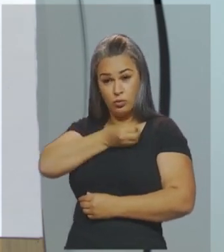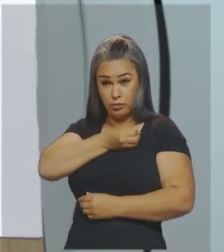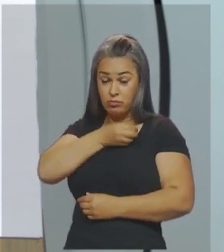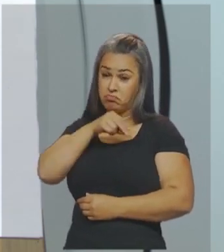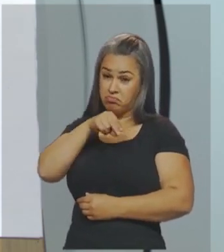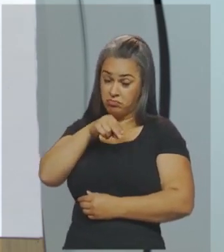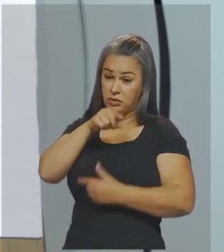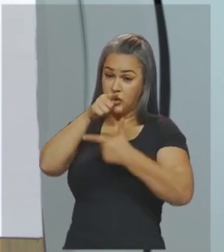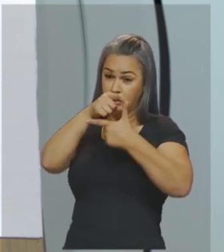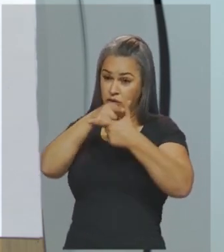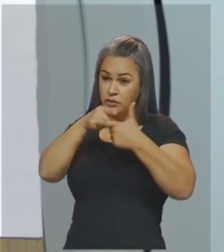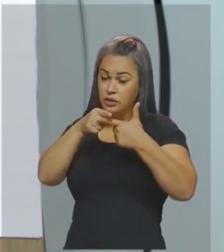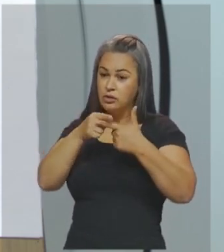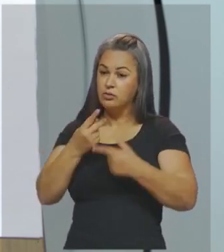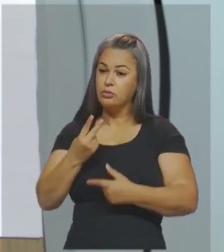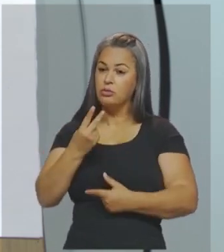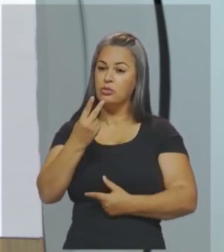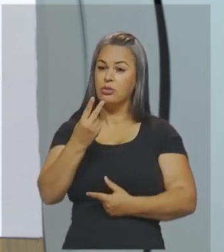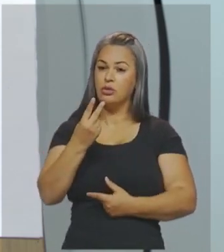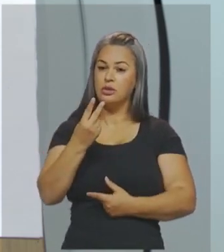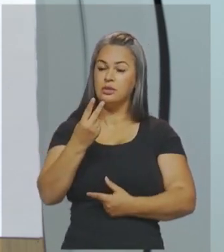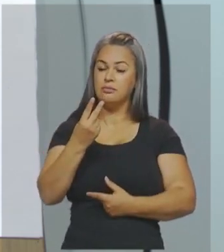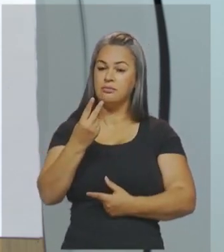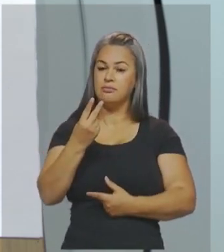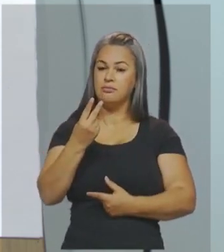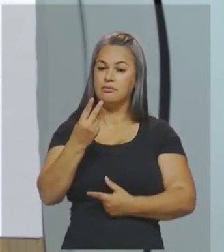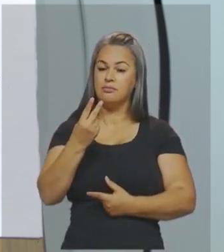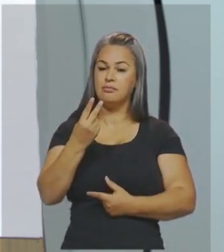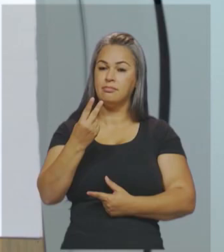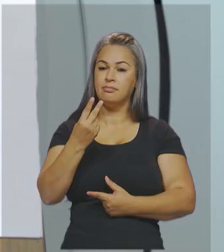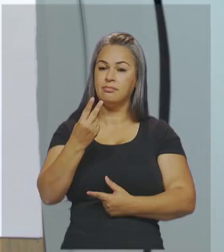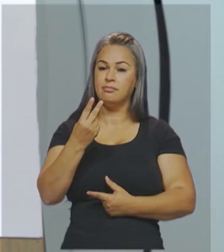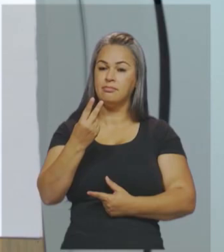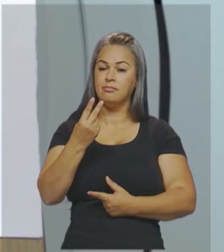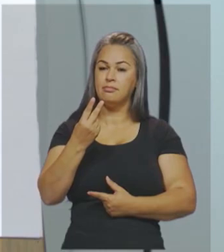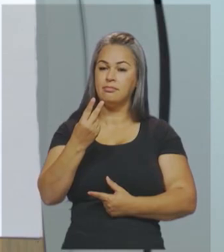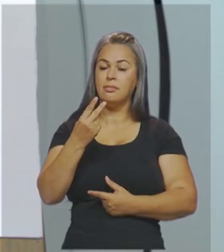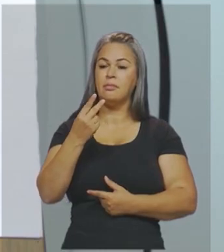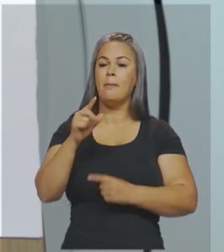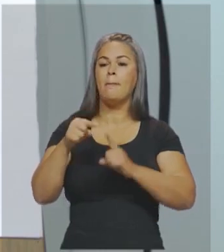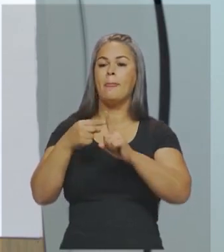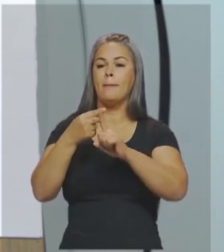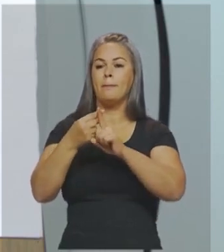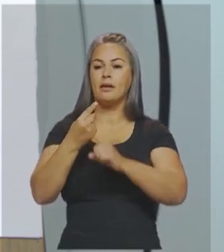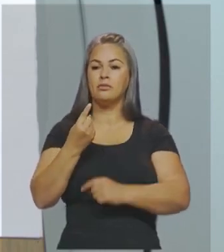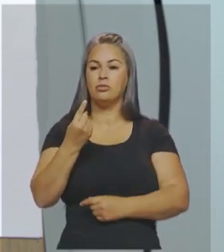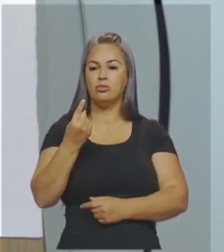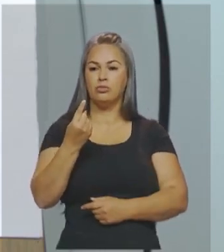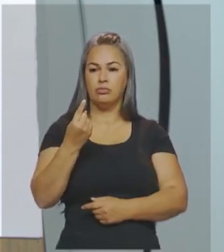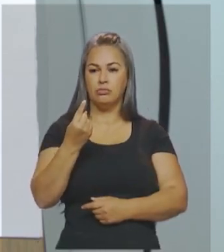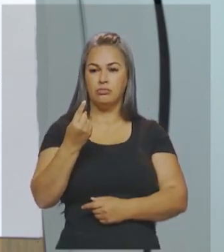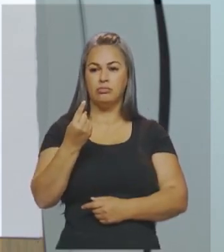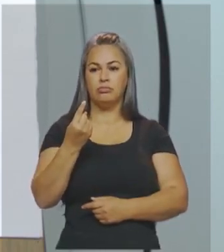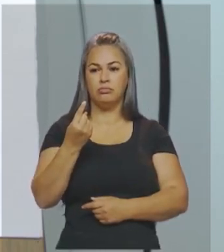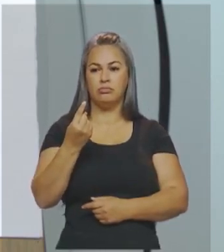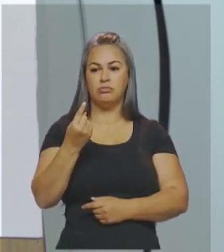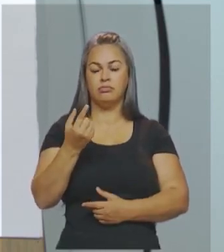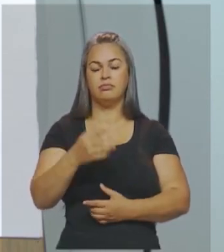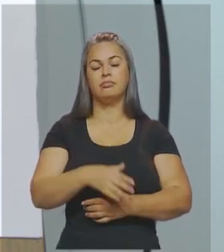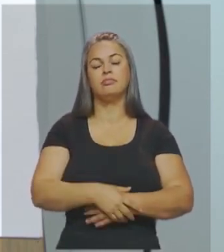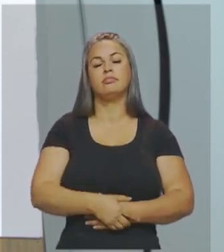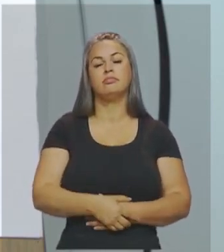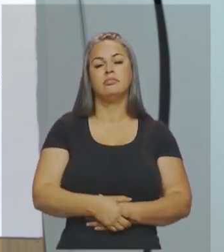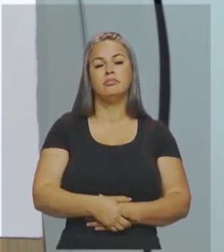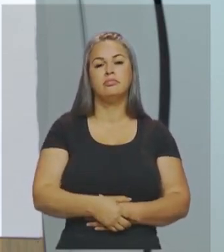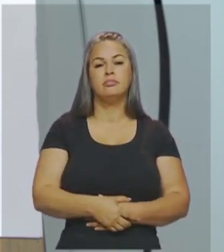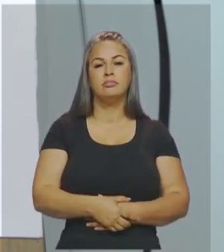n dividido por 2 mais 1. Aqui é só o n que é dividido por 2.